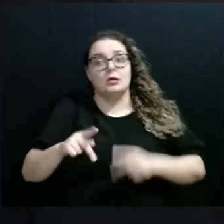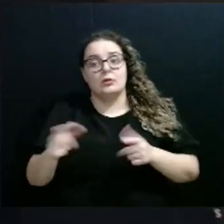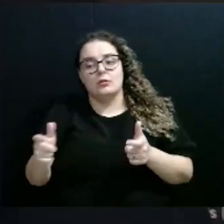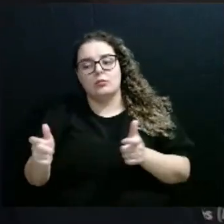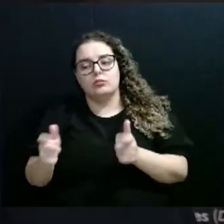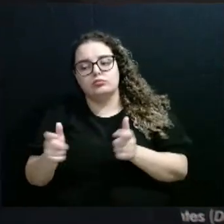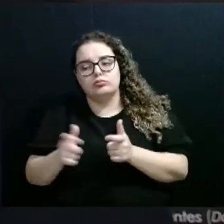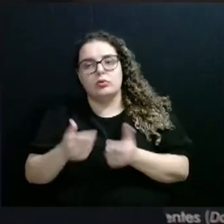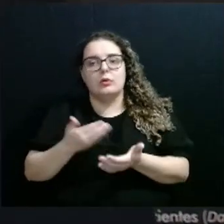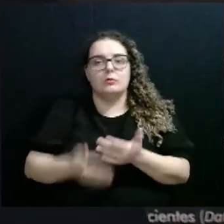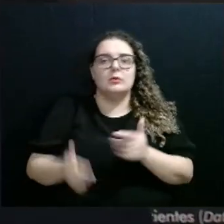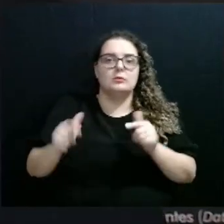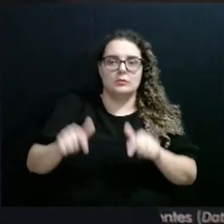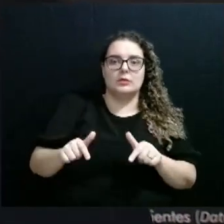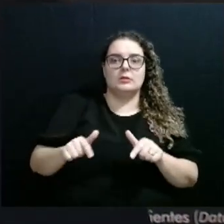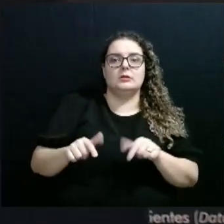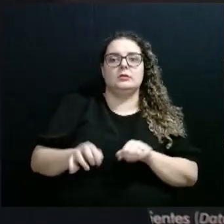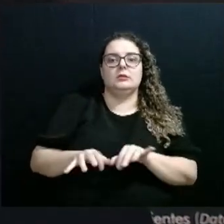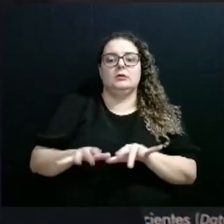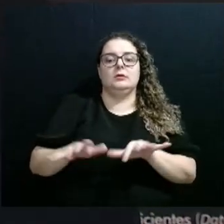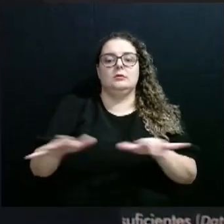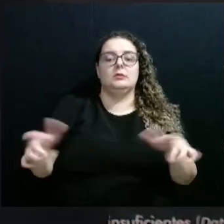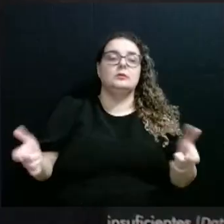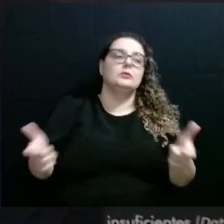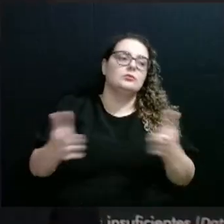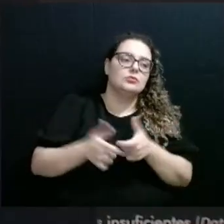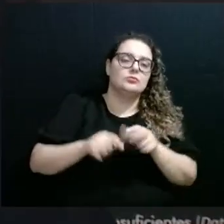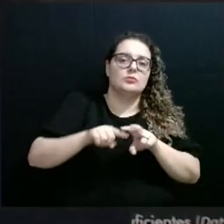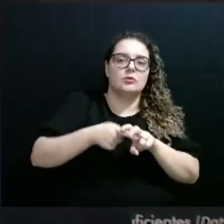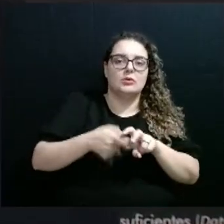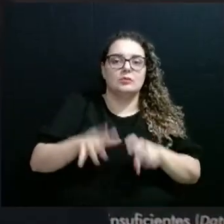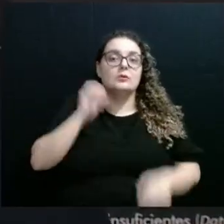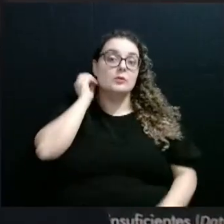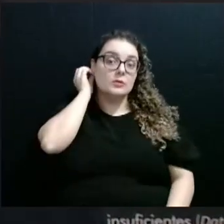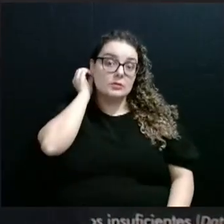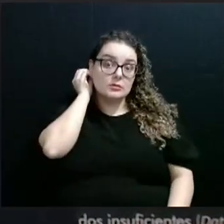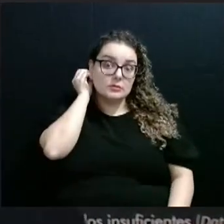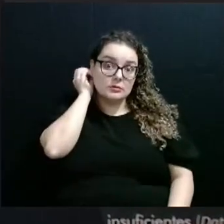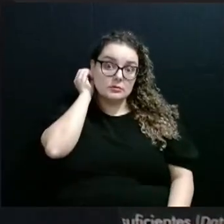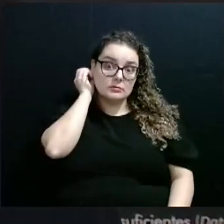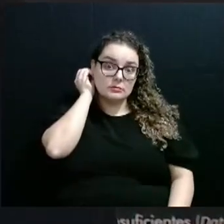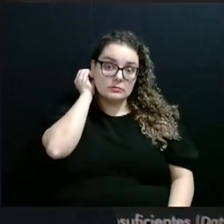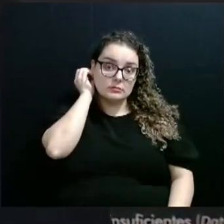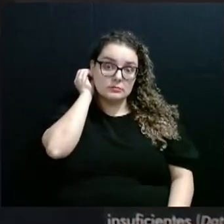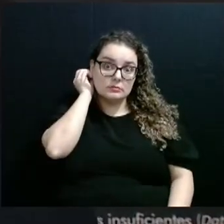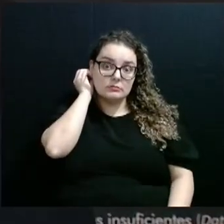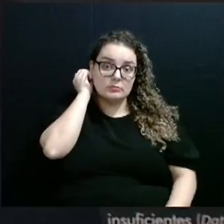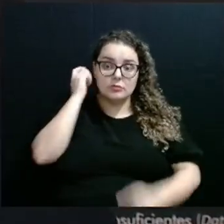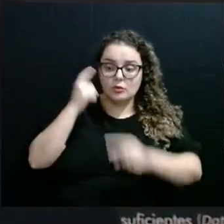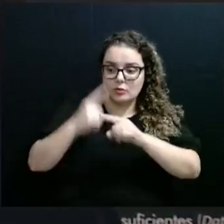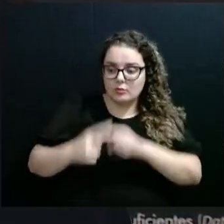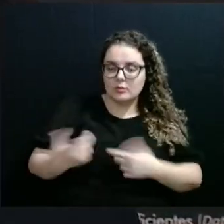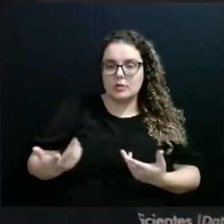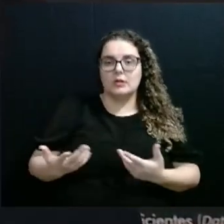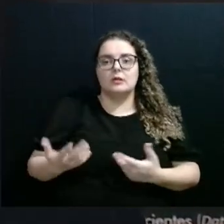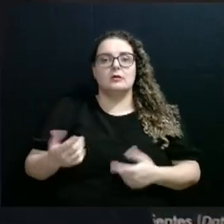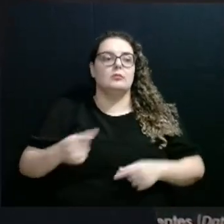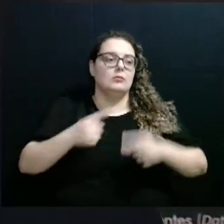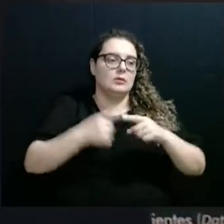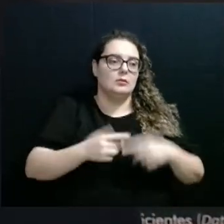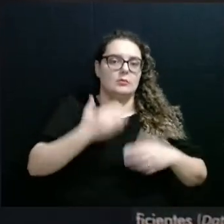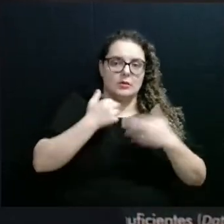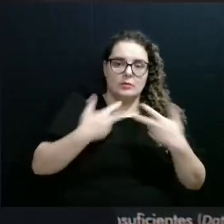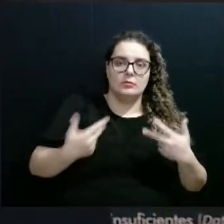populações começam a diminuir, em parte, né, por competição entre os animais, começam a competir por alimento, por parceiros, né, então